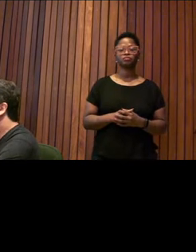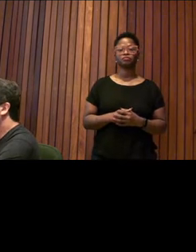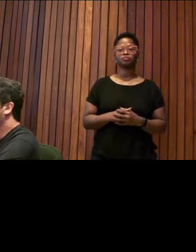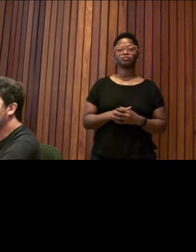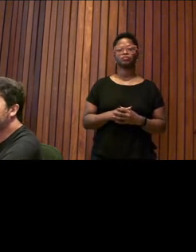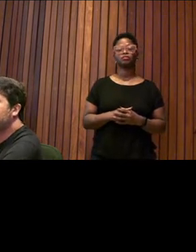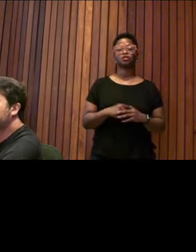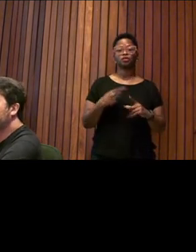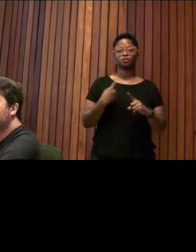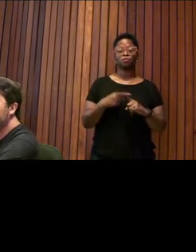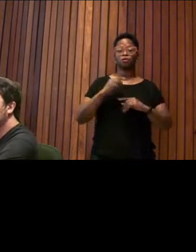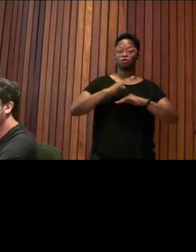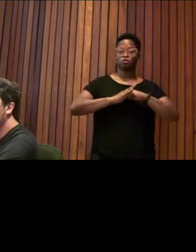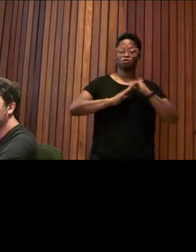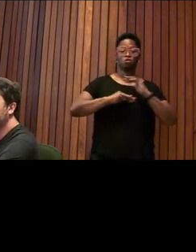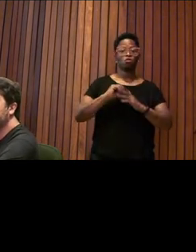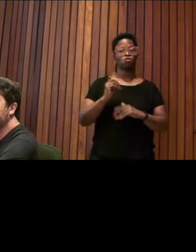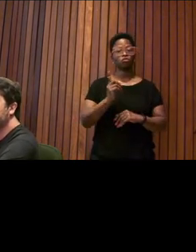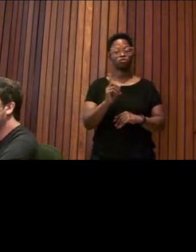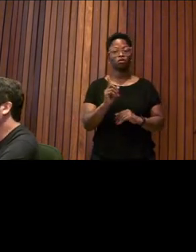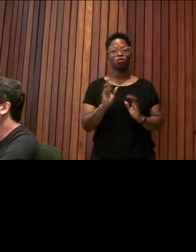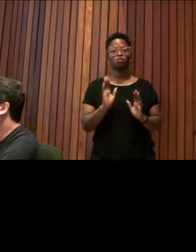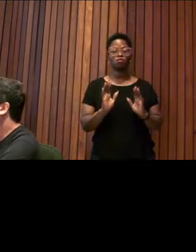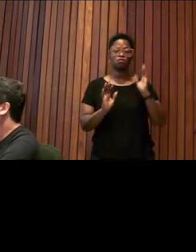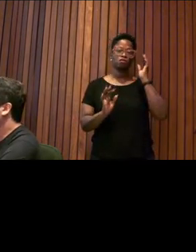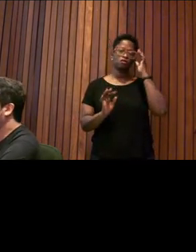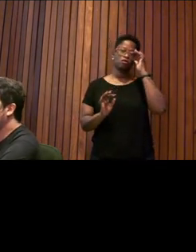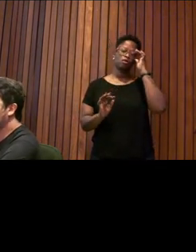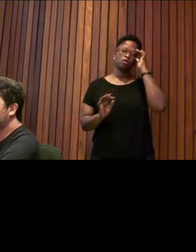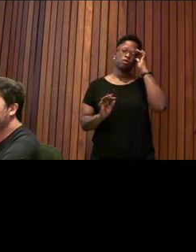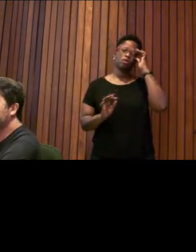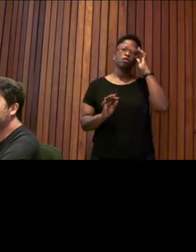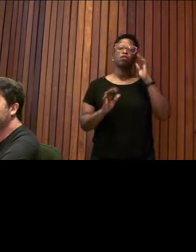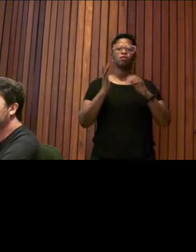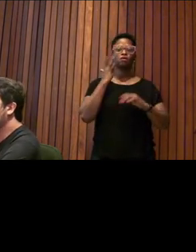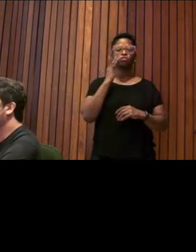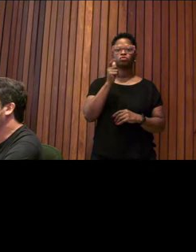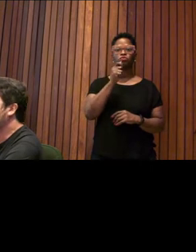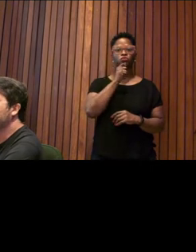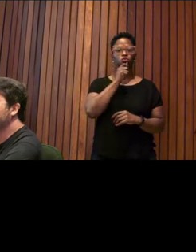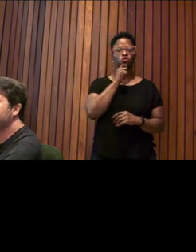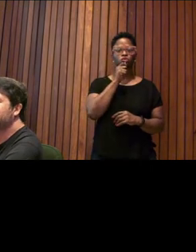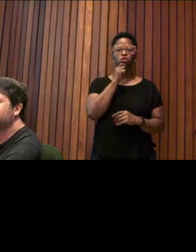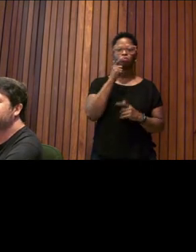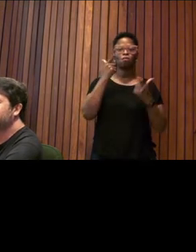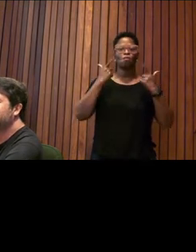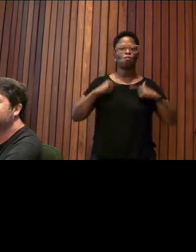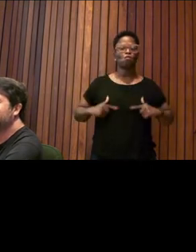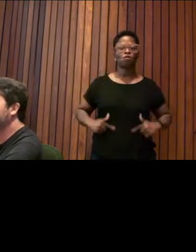Direto ou indiretamente, profissionalmente ou não, né? Acho que ninguém saiu incólume